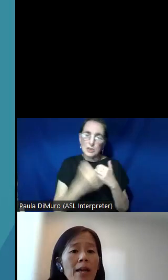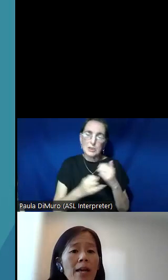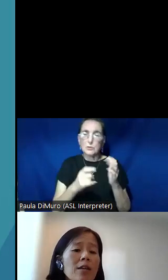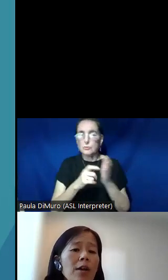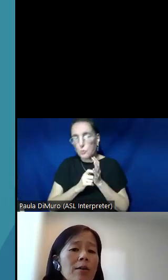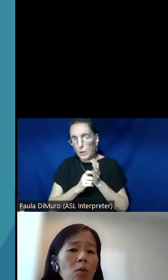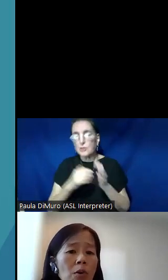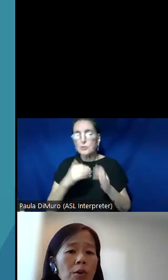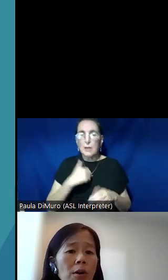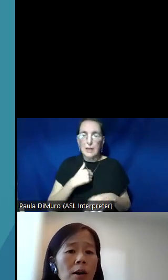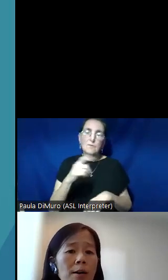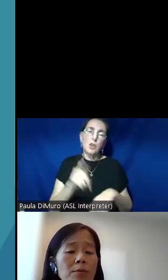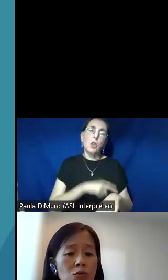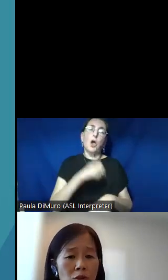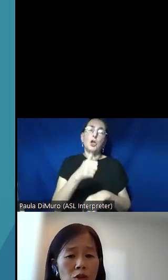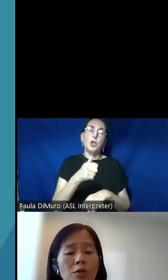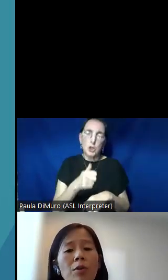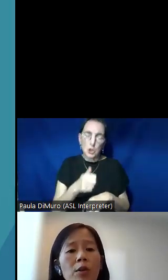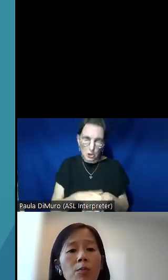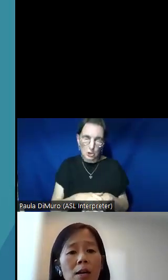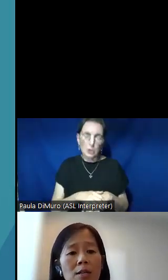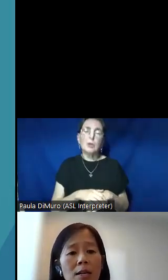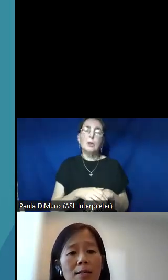pedido para ter aquele